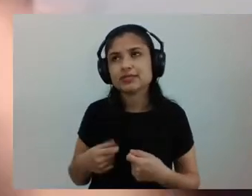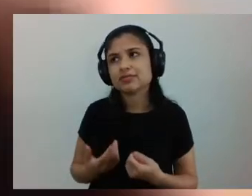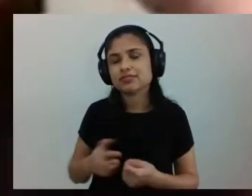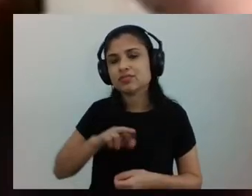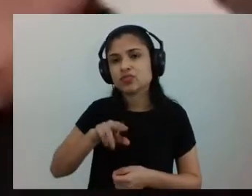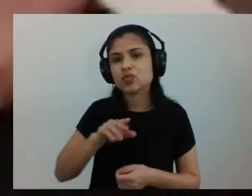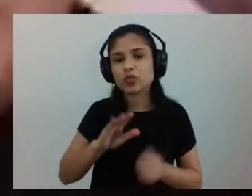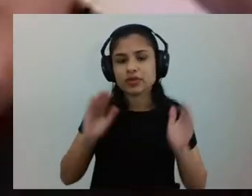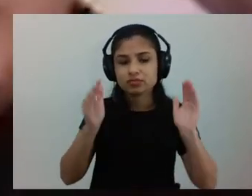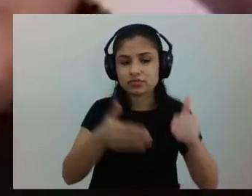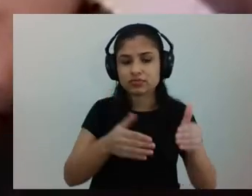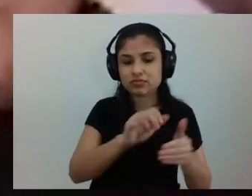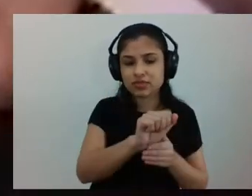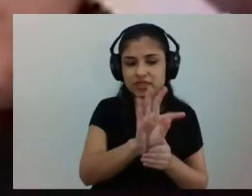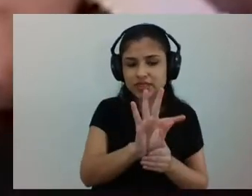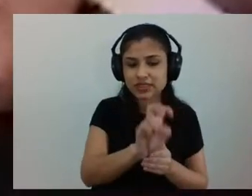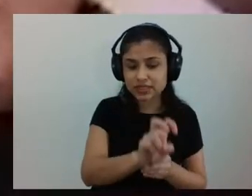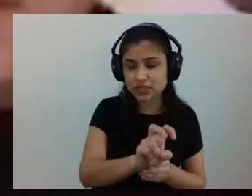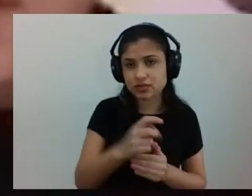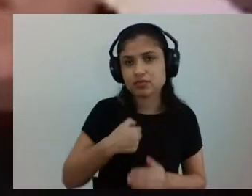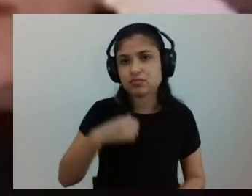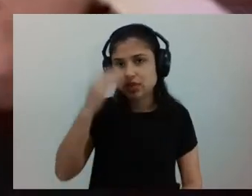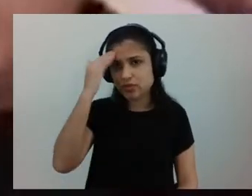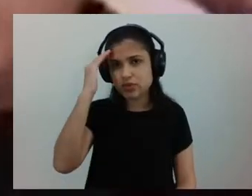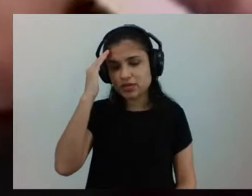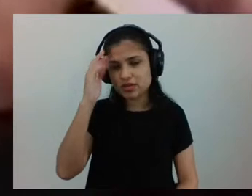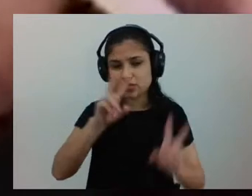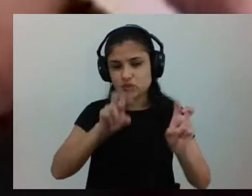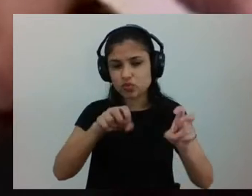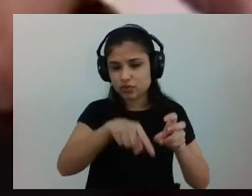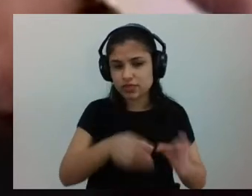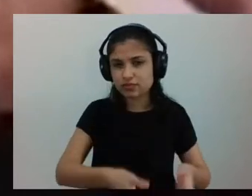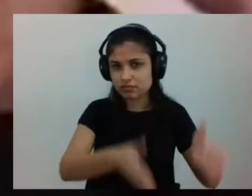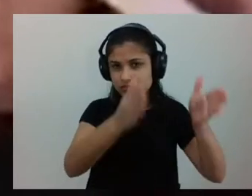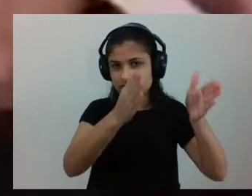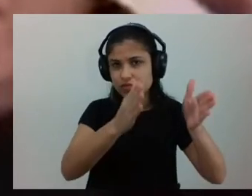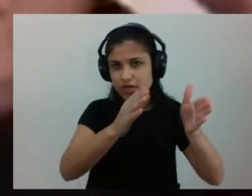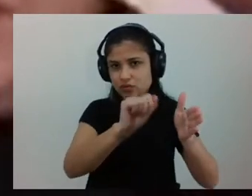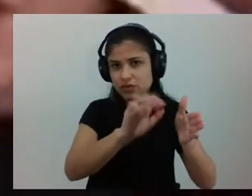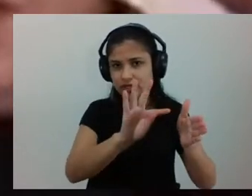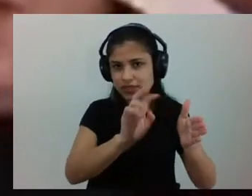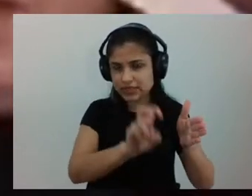AT5, tá? Eu entendo que você está perguntando especificamente de um prédio, certo? Tá?